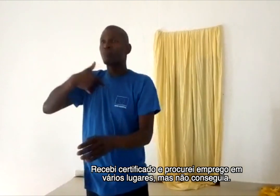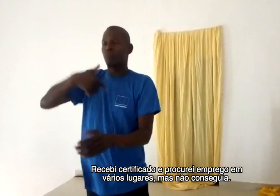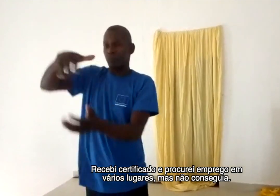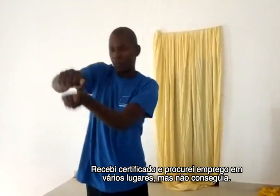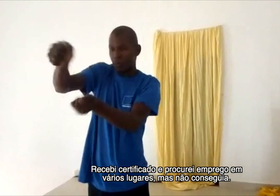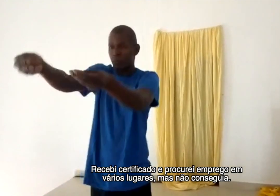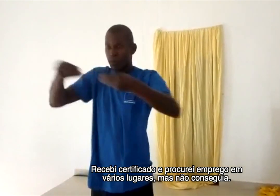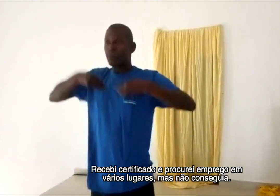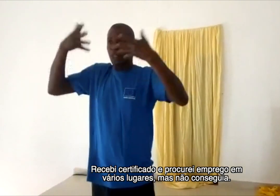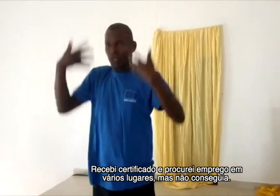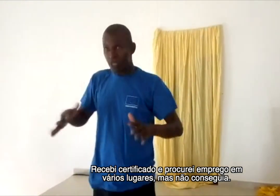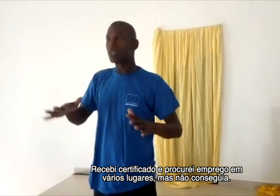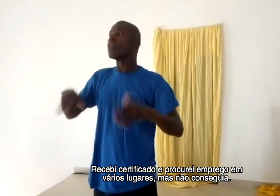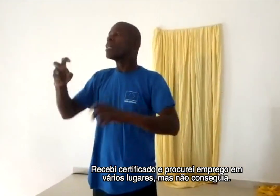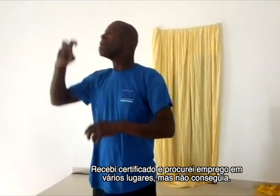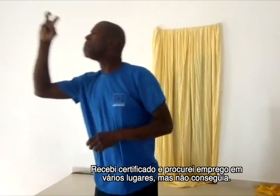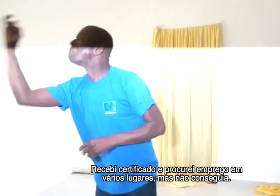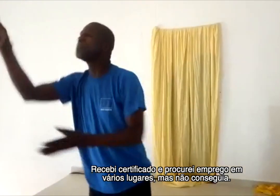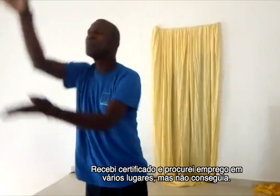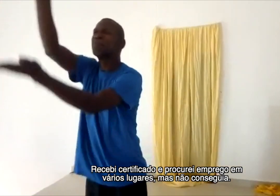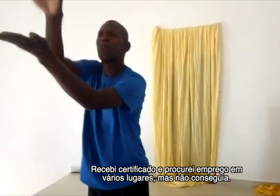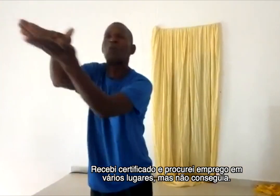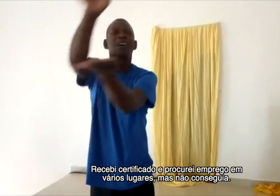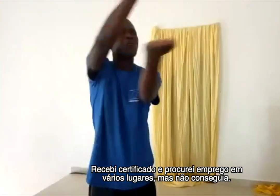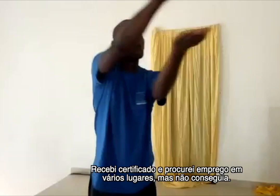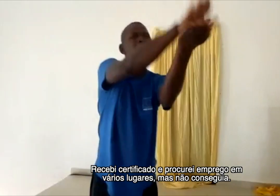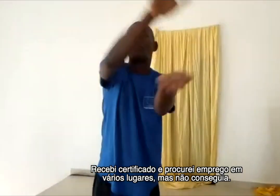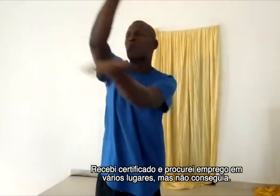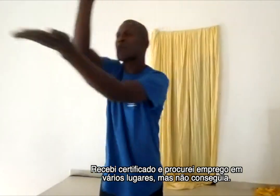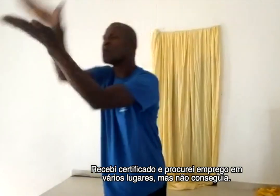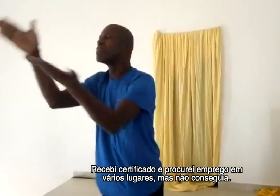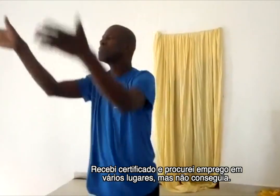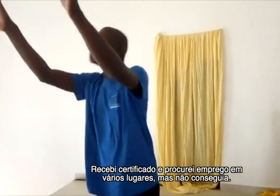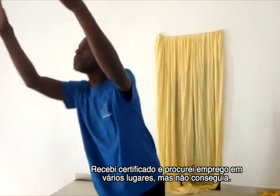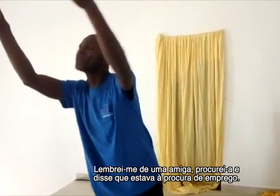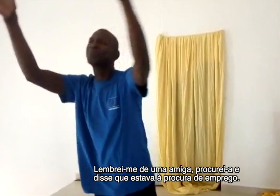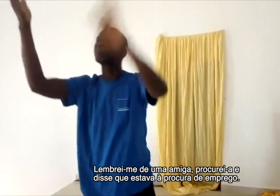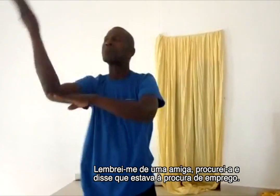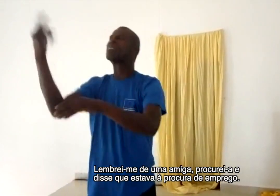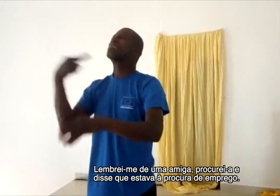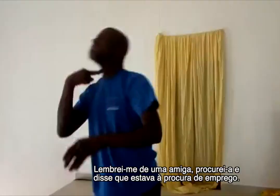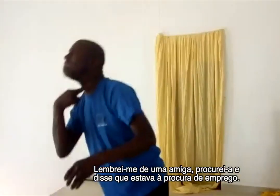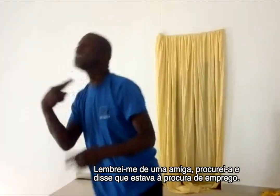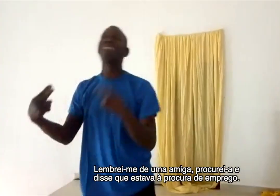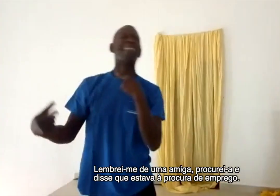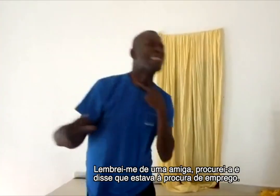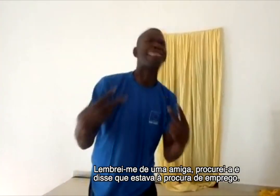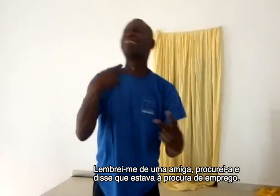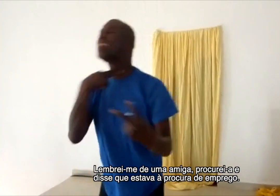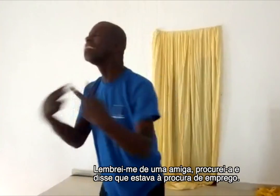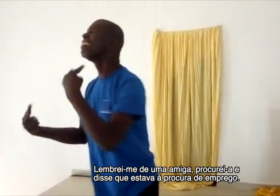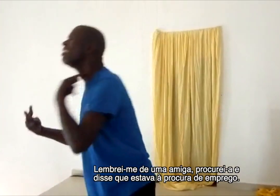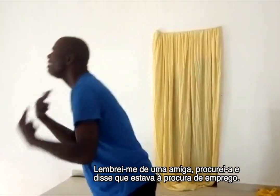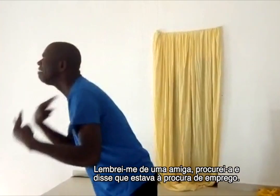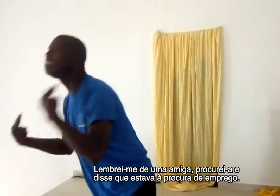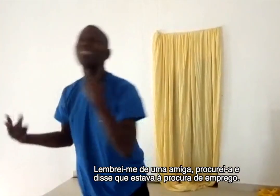certificado. Procurei emprego em vários locais e não conseguia. Recordei-me de uma amiga